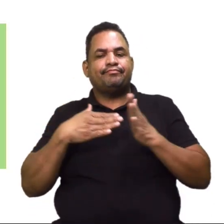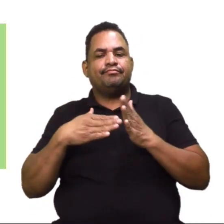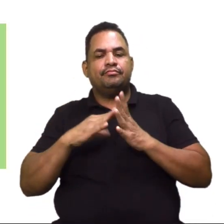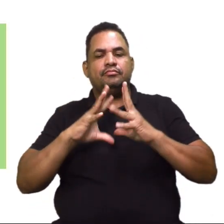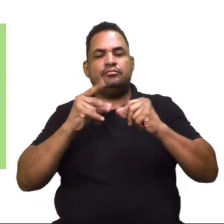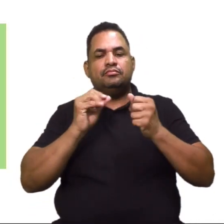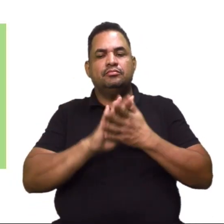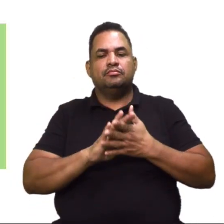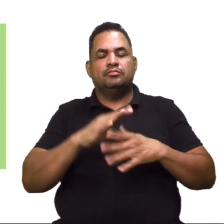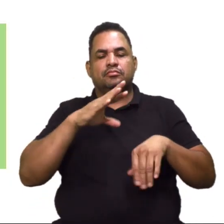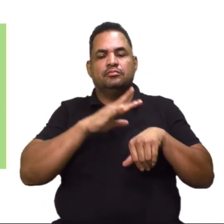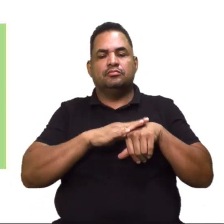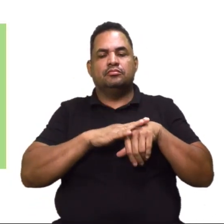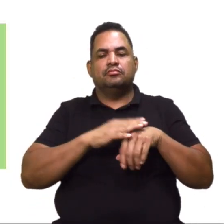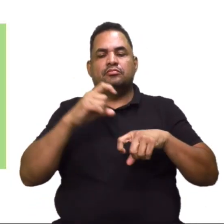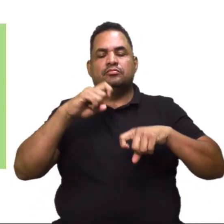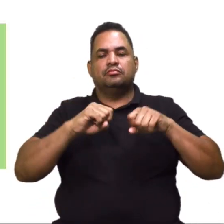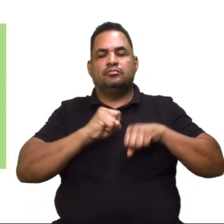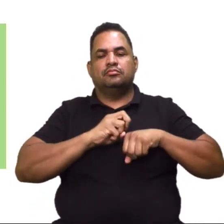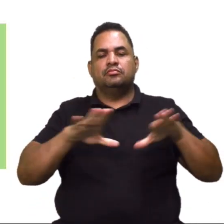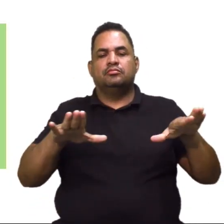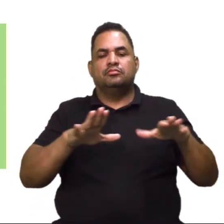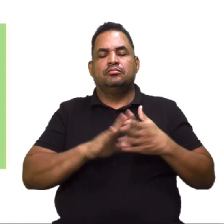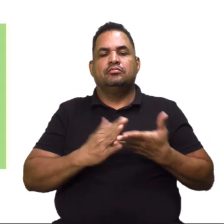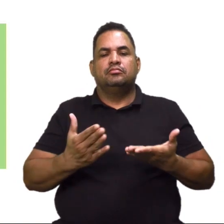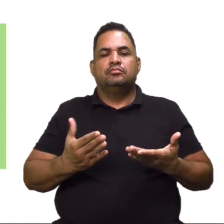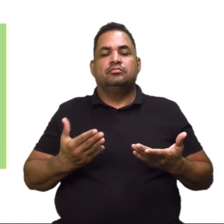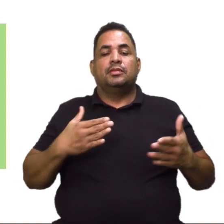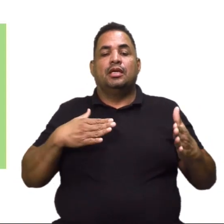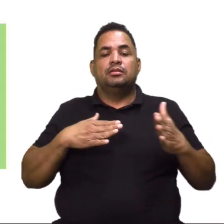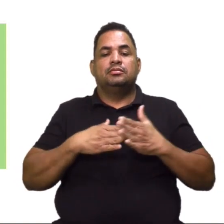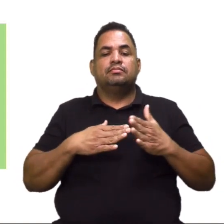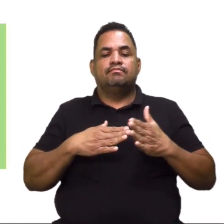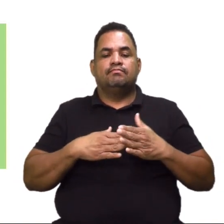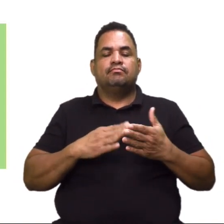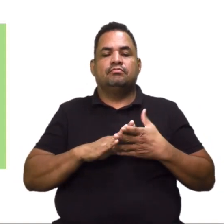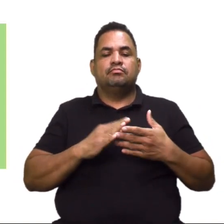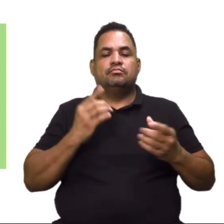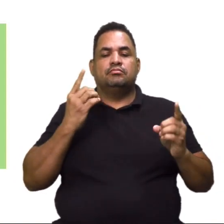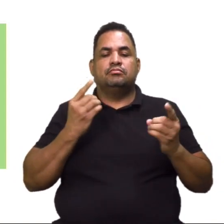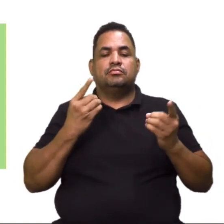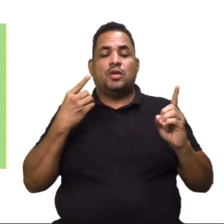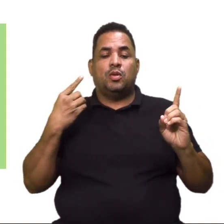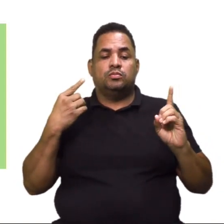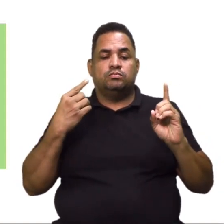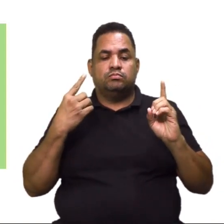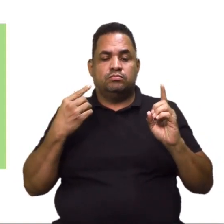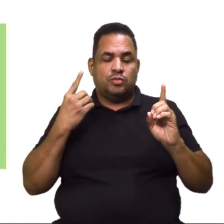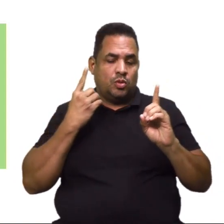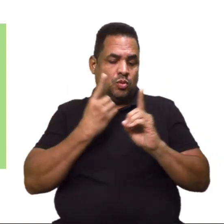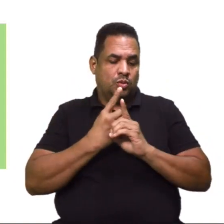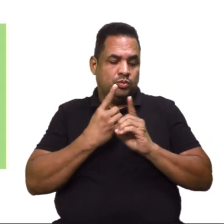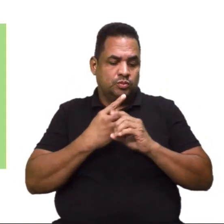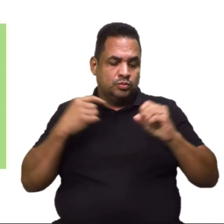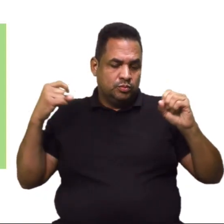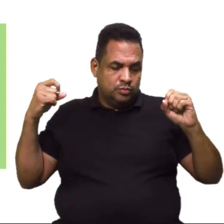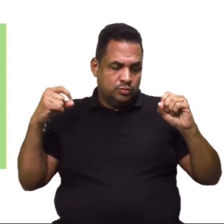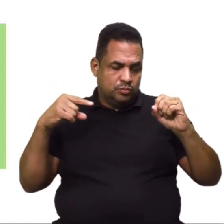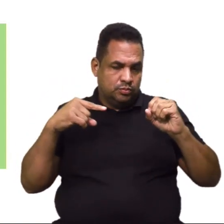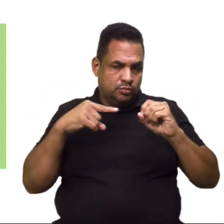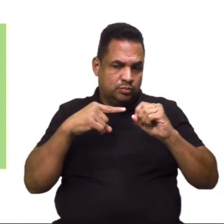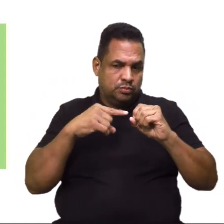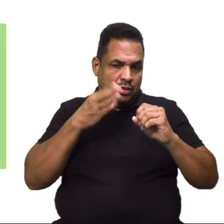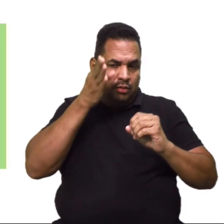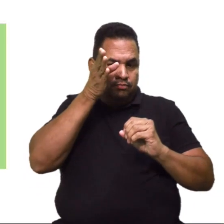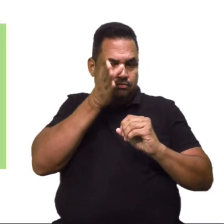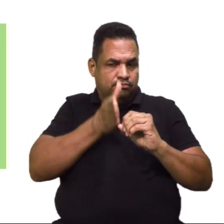porque o objetivo ali é para impedir o encontro do espermatozoide com o óvulo, né? Ele vai